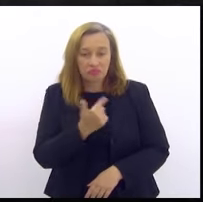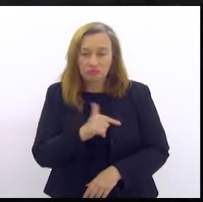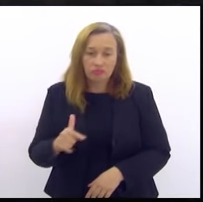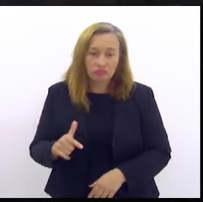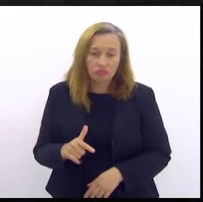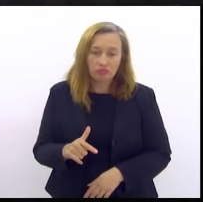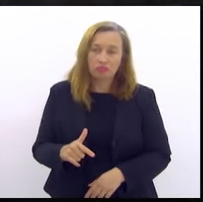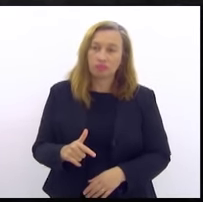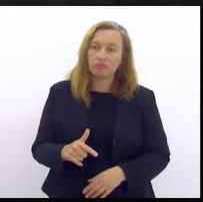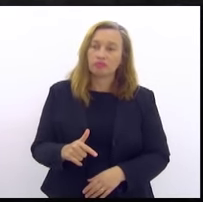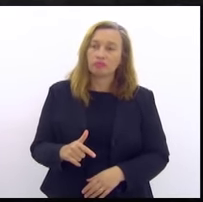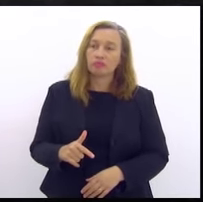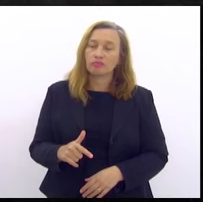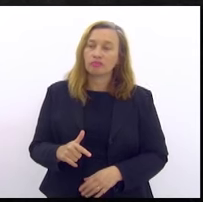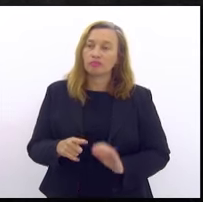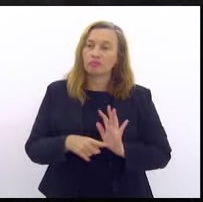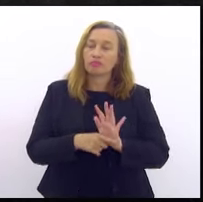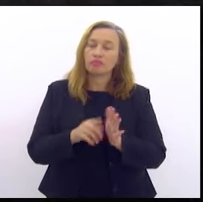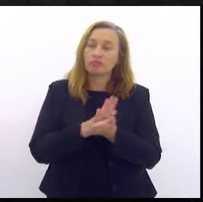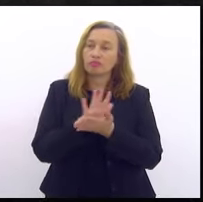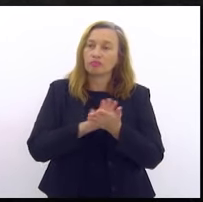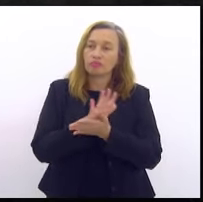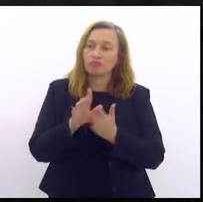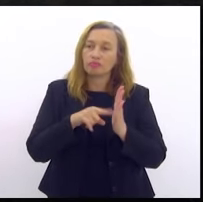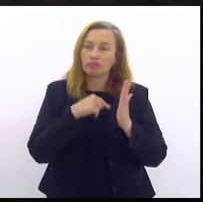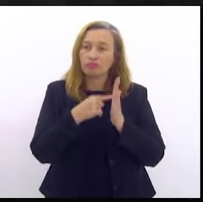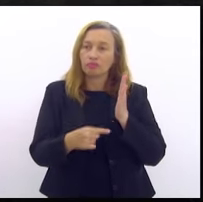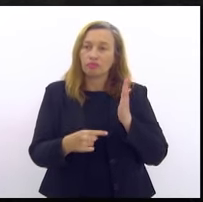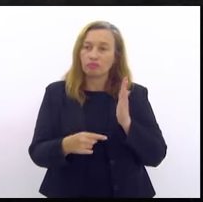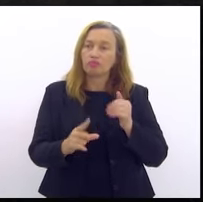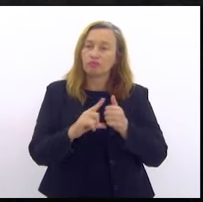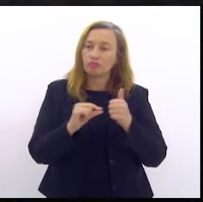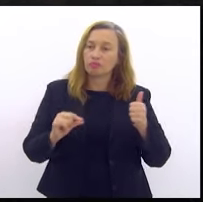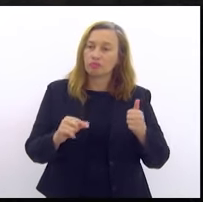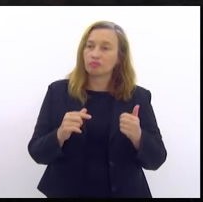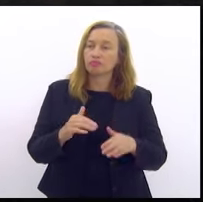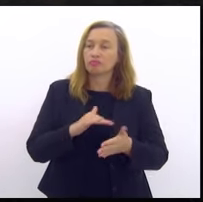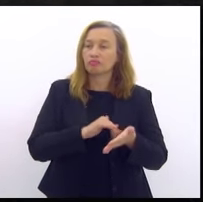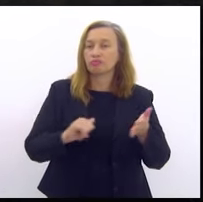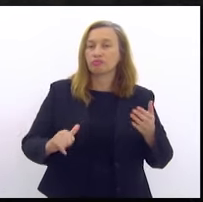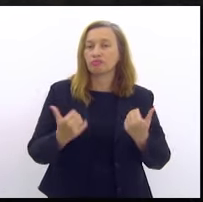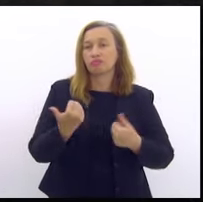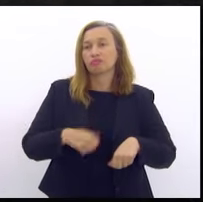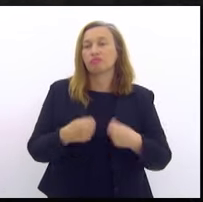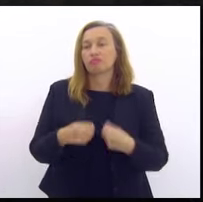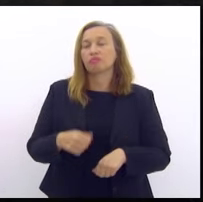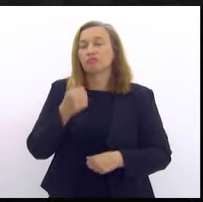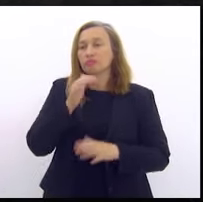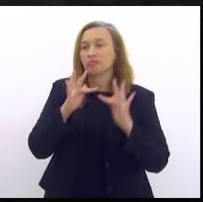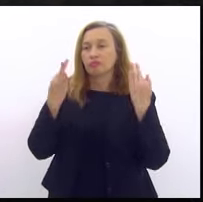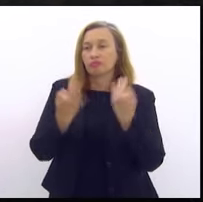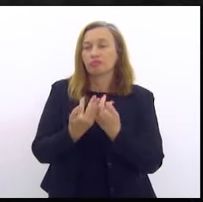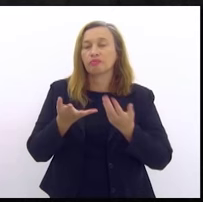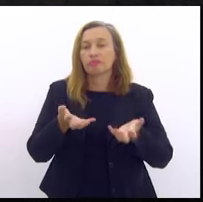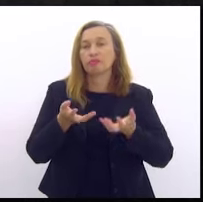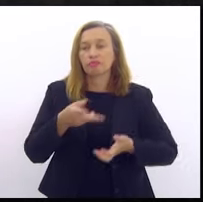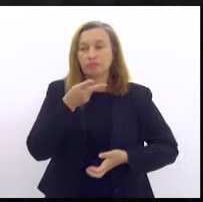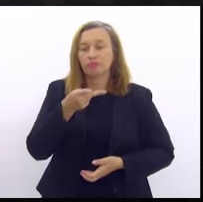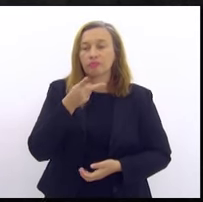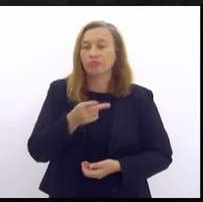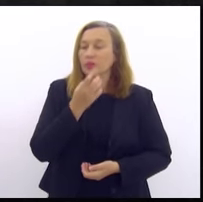nenhuma ao vetar um artigo como esse, né, tirando aqui a necessidade destas famílias. Quero dizer que